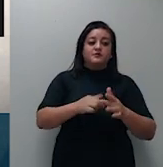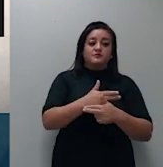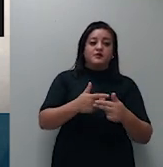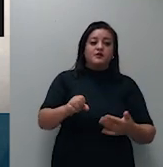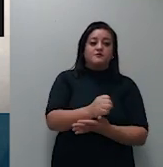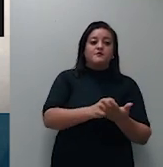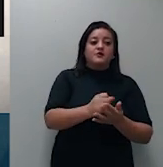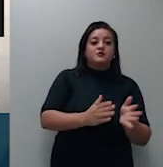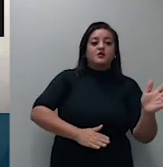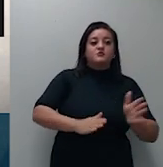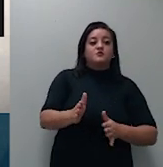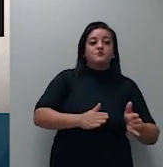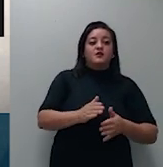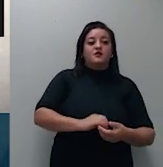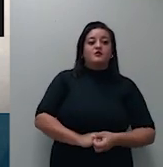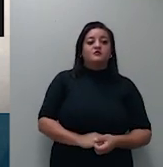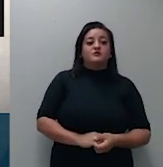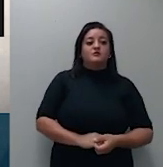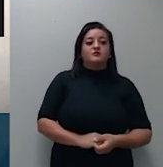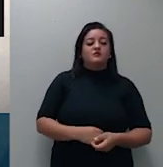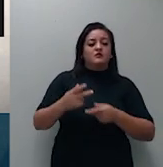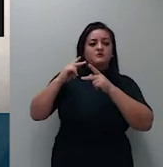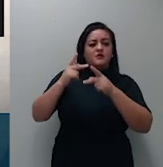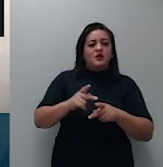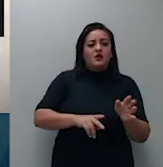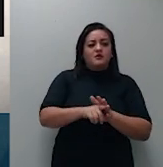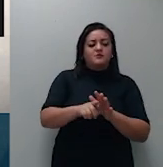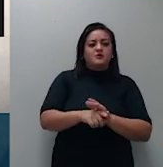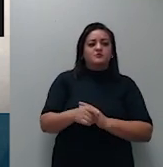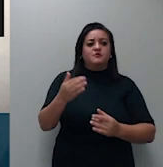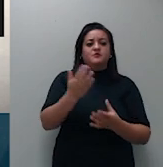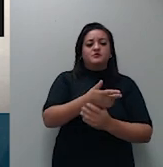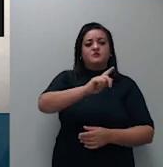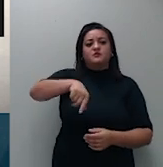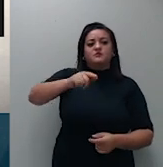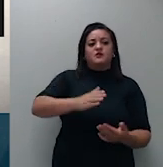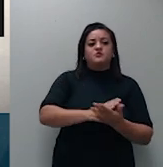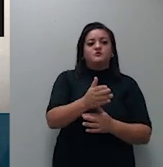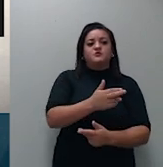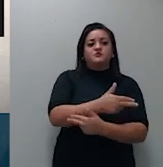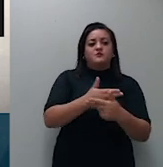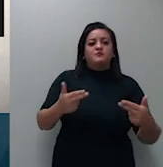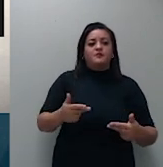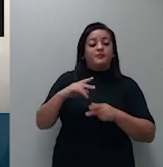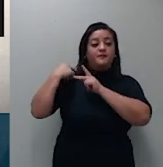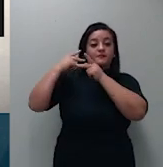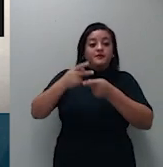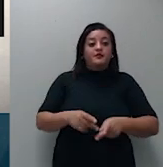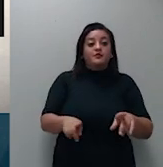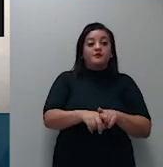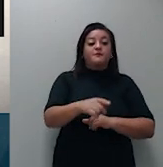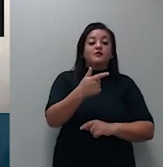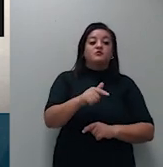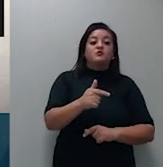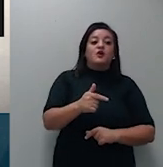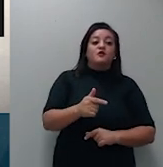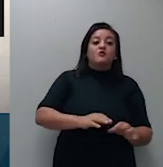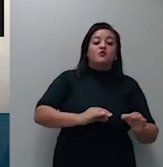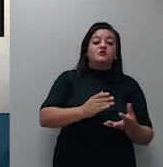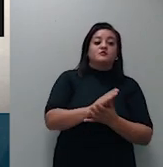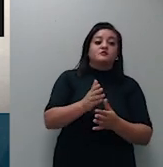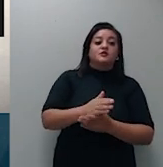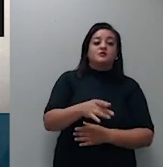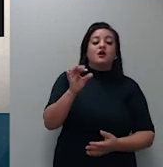presidentes terem fixado prazo vintenário ao examinar especificamente a função de unidades dinheiro e não fez